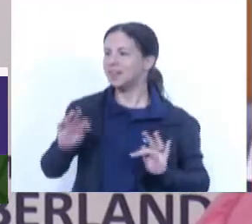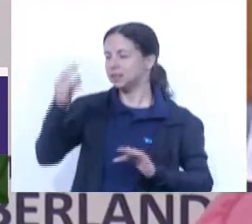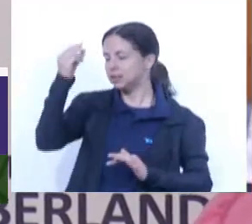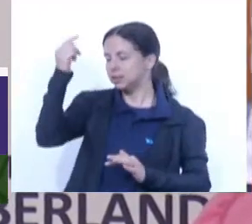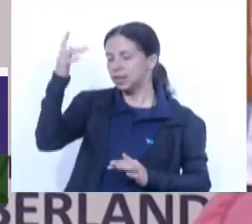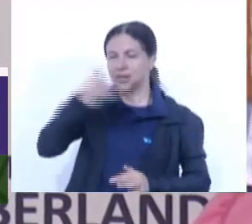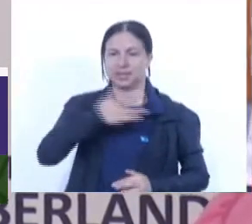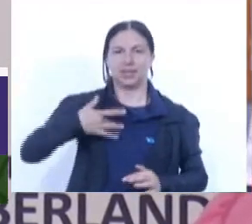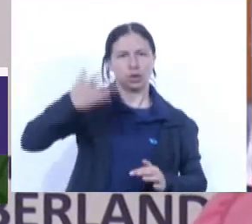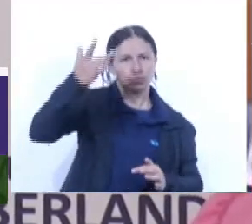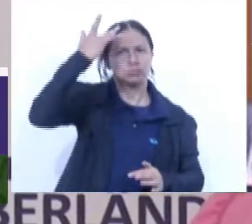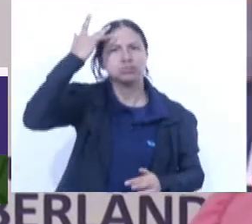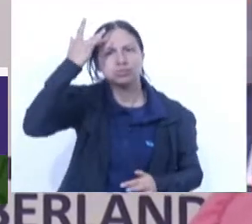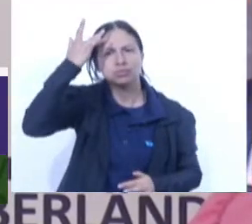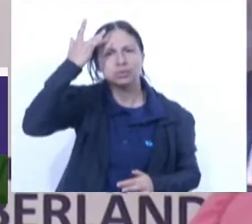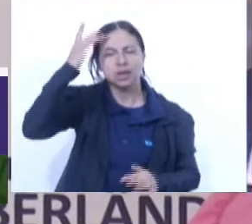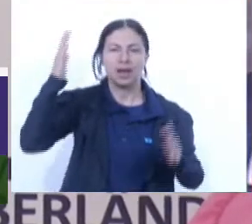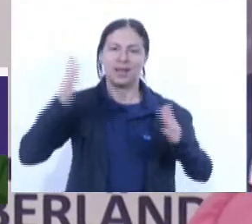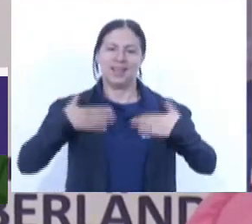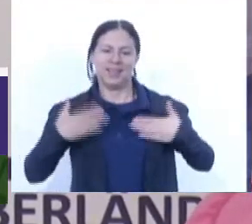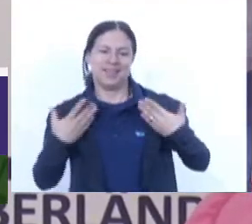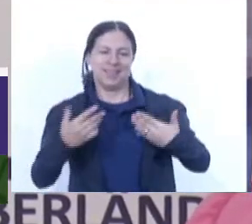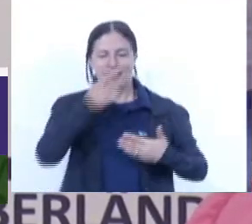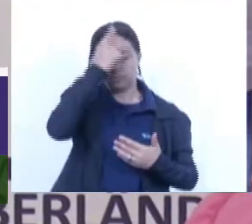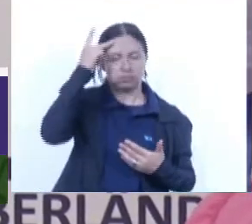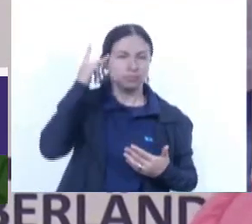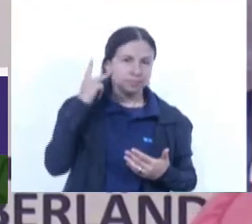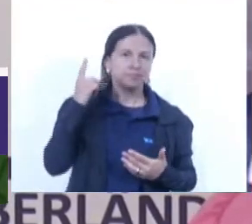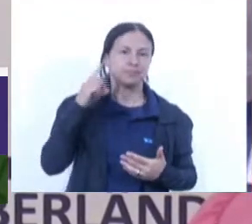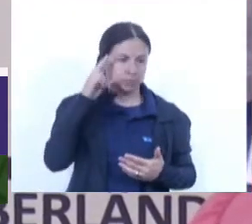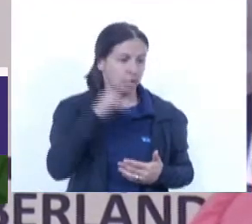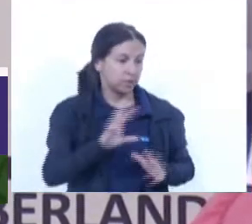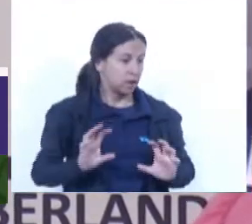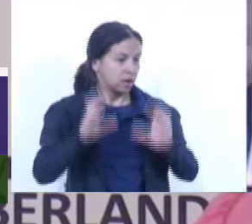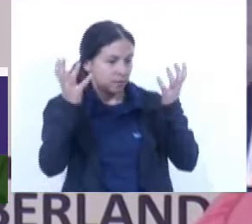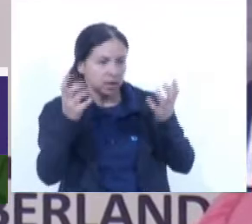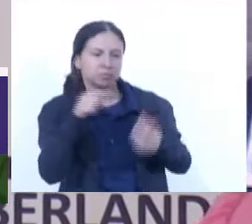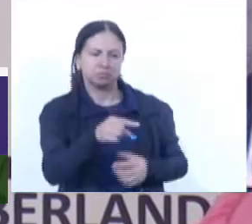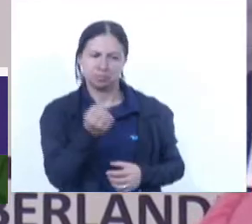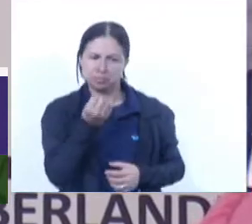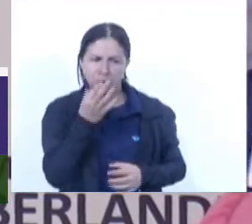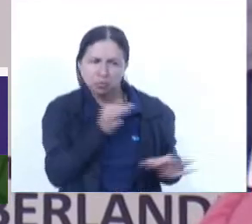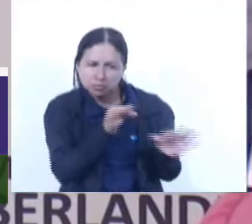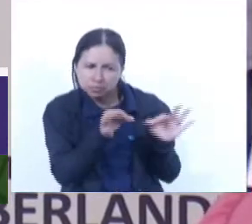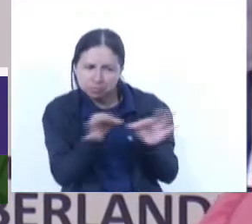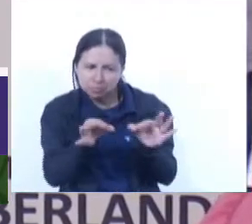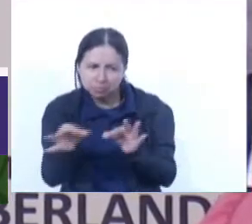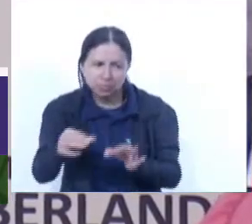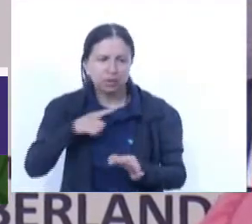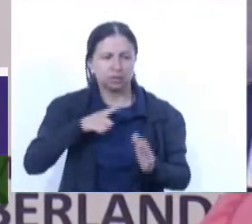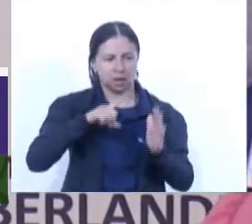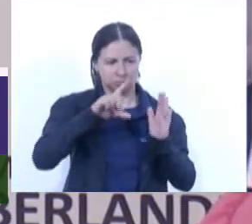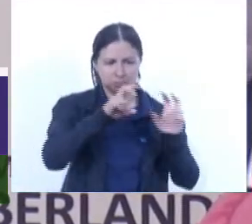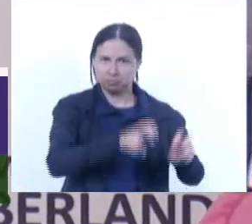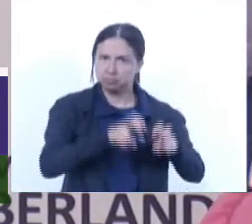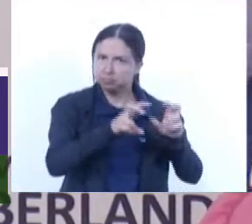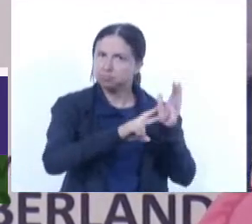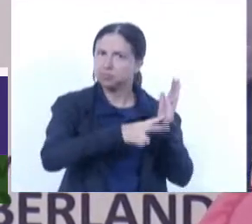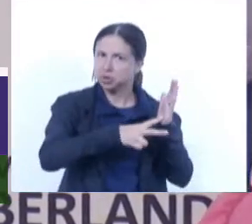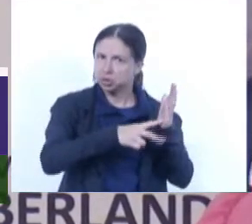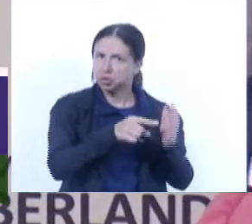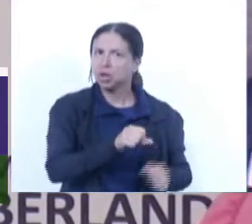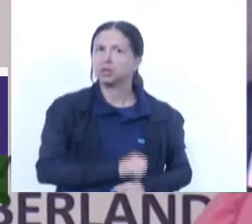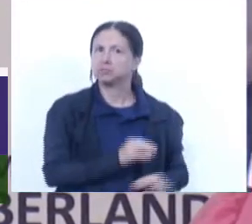para as pessoas e nós temos aí visto grandes eventos com muito organização por parte do sindicato rural parabeniza aqui mais uma vez